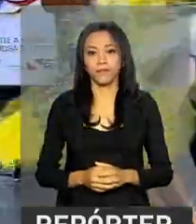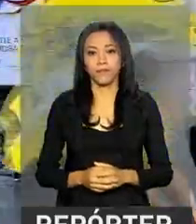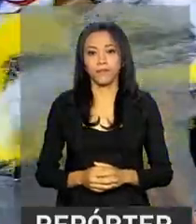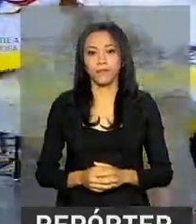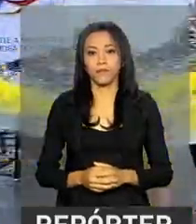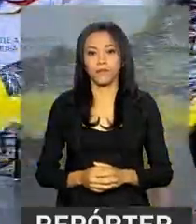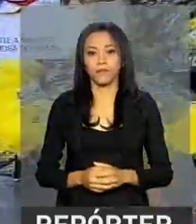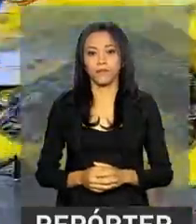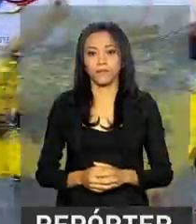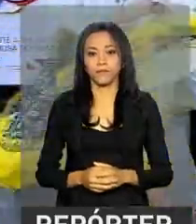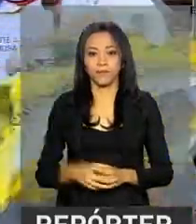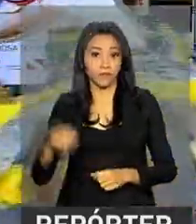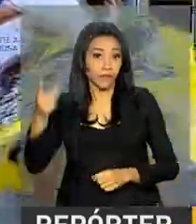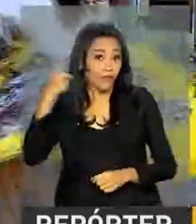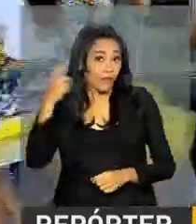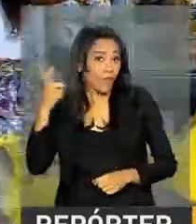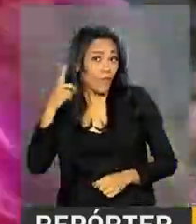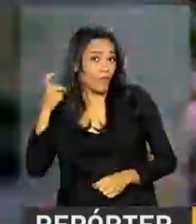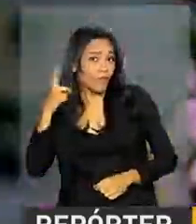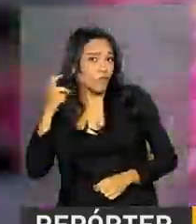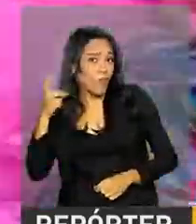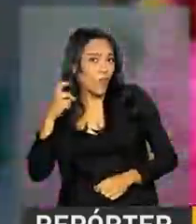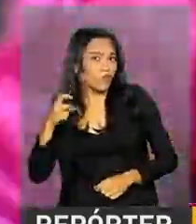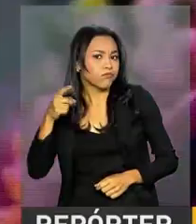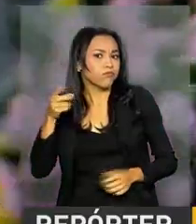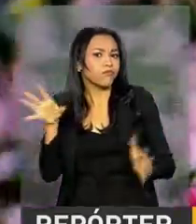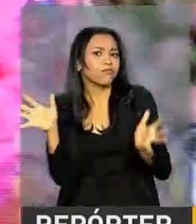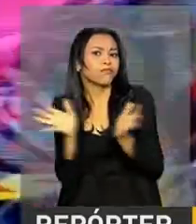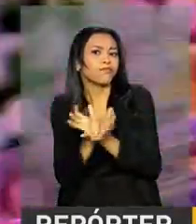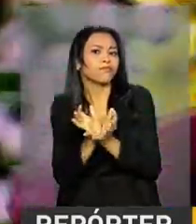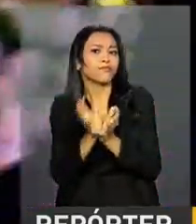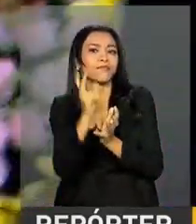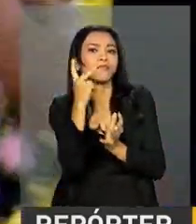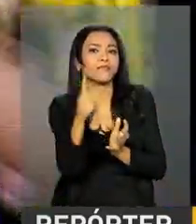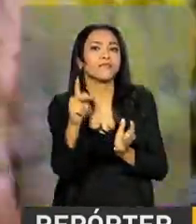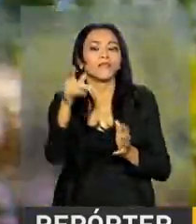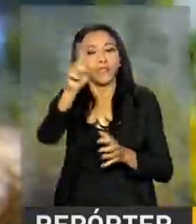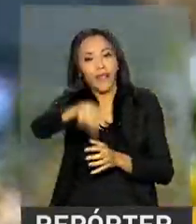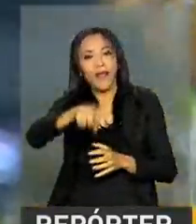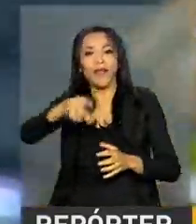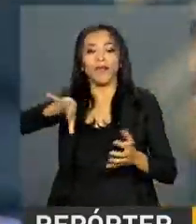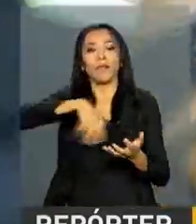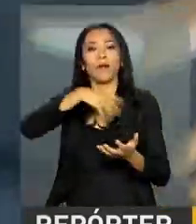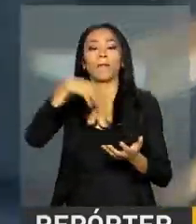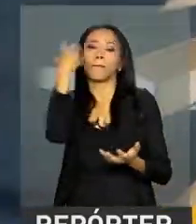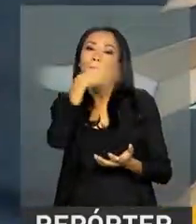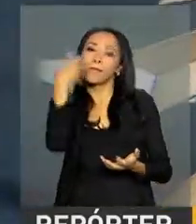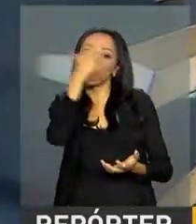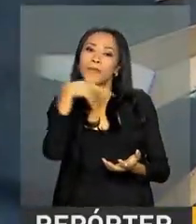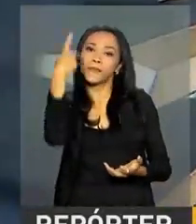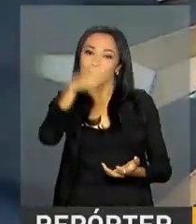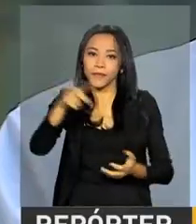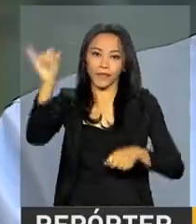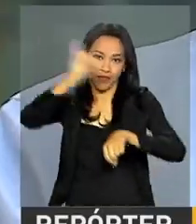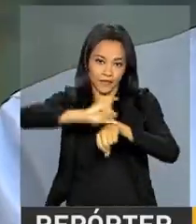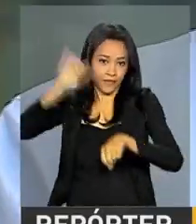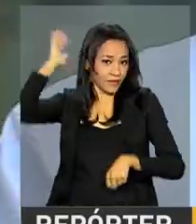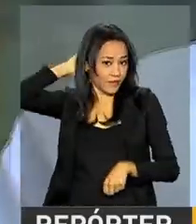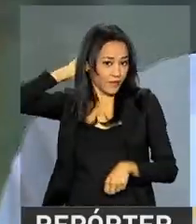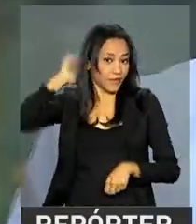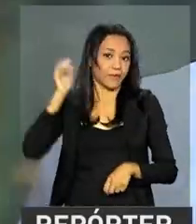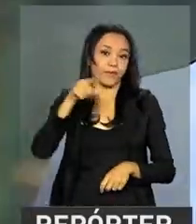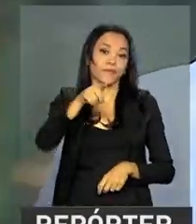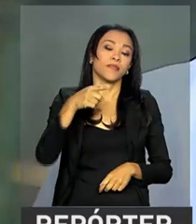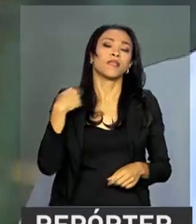ao som de um ritmo típico do pará o carimbó turistas chegam para o círio de nazaré há uma previsão